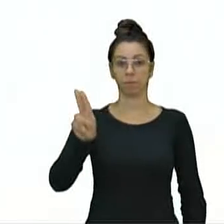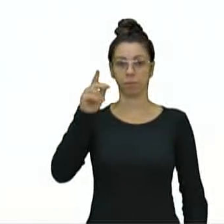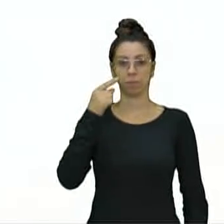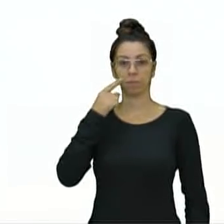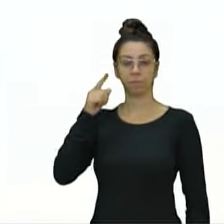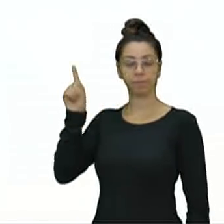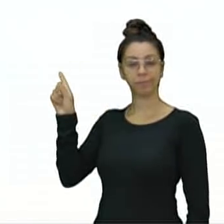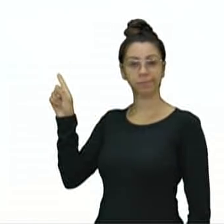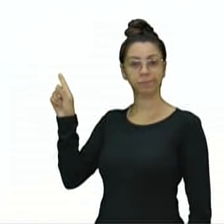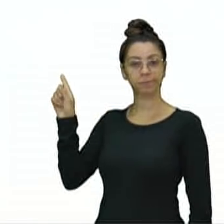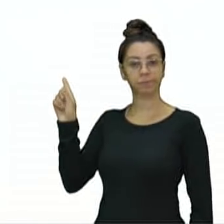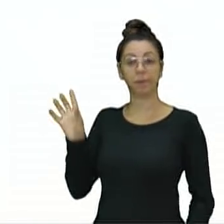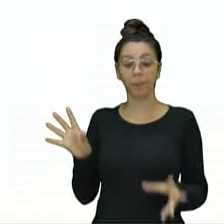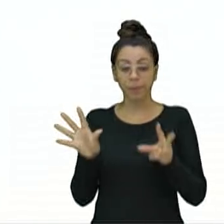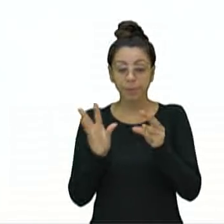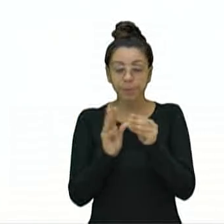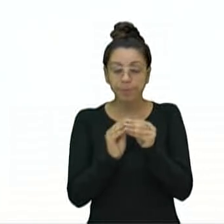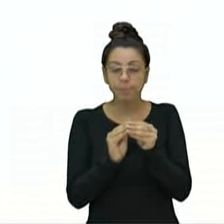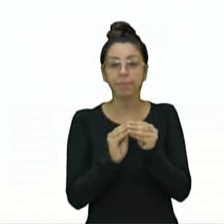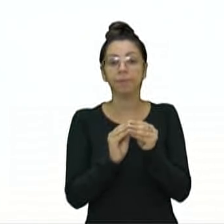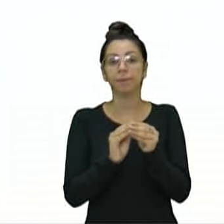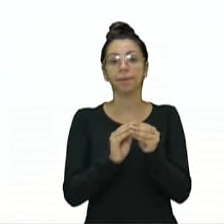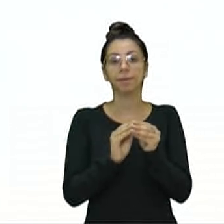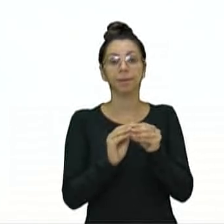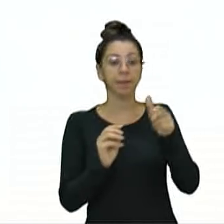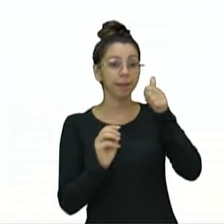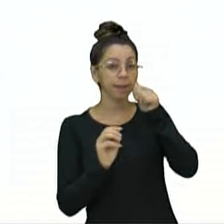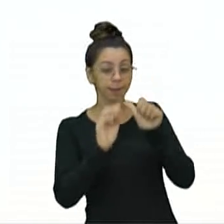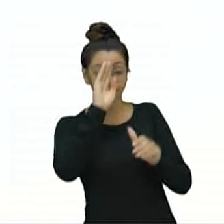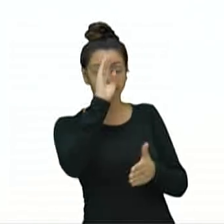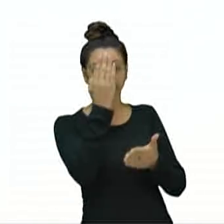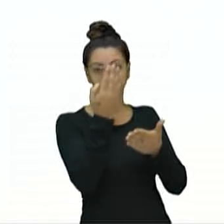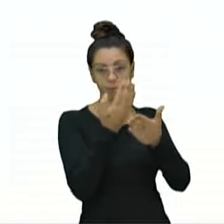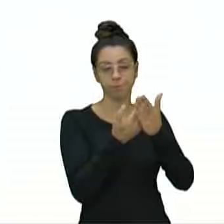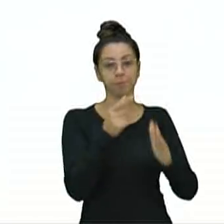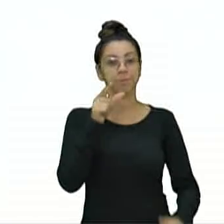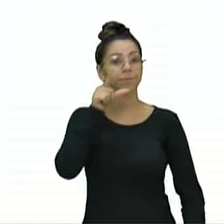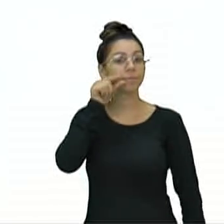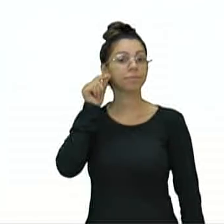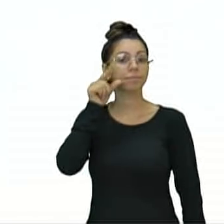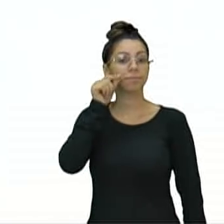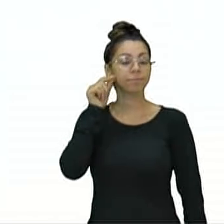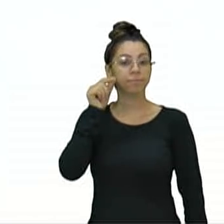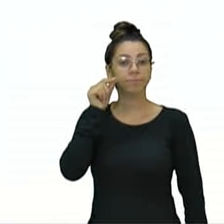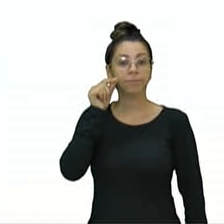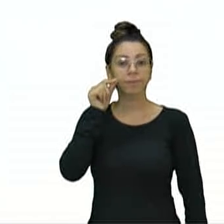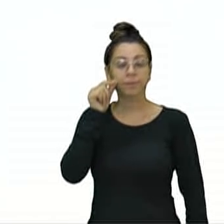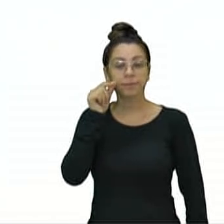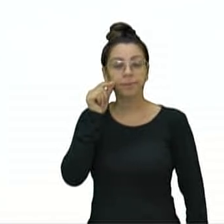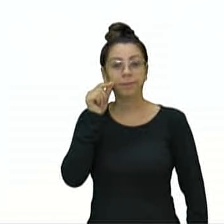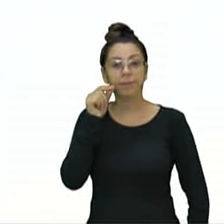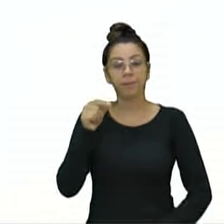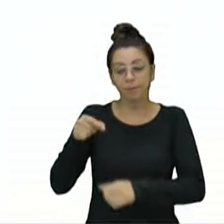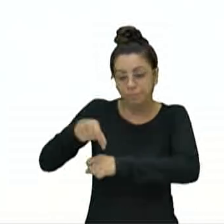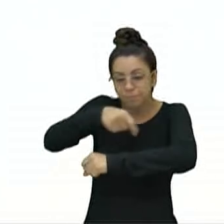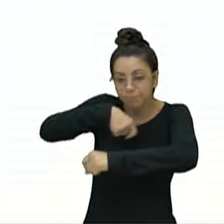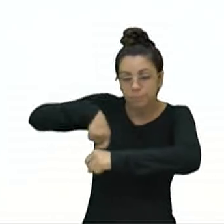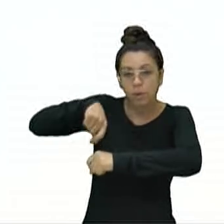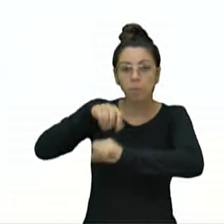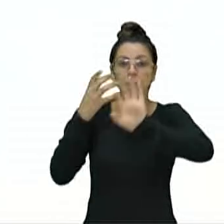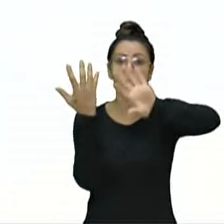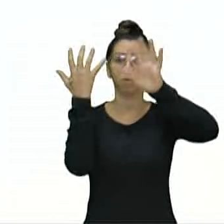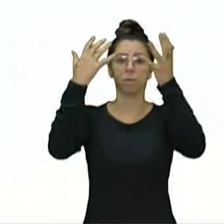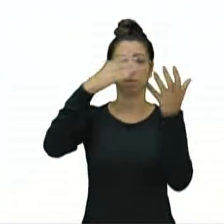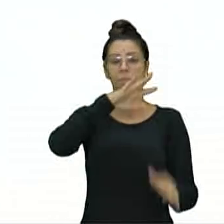brief. Resumindo, ela acreditou que se um gato estivesse enrolado, o clima ficaria